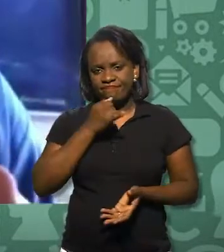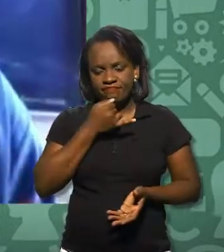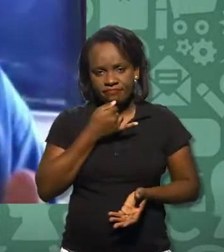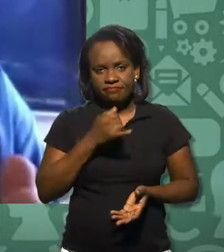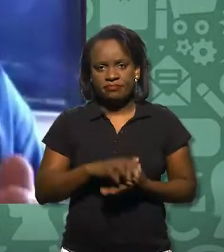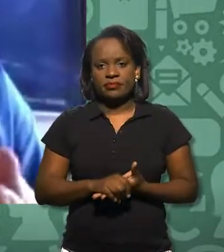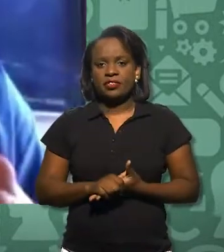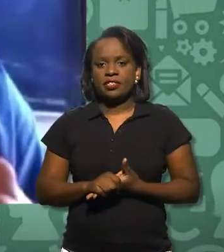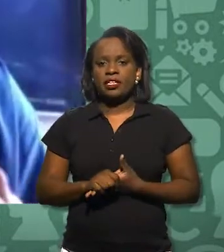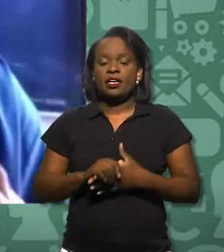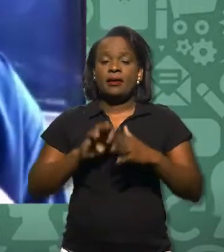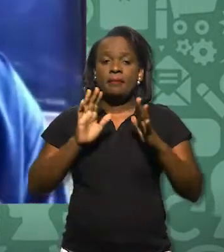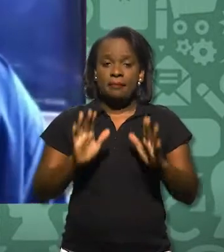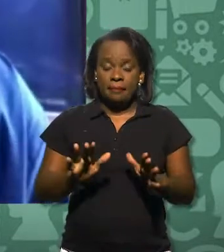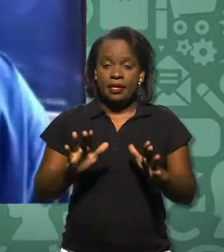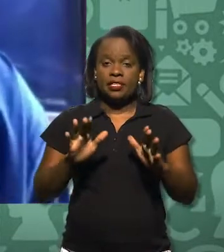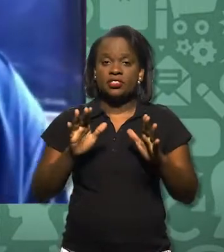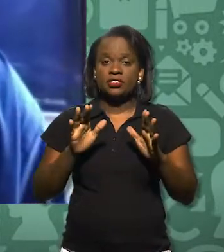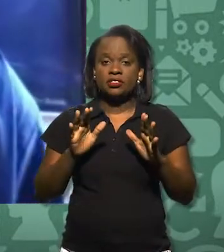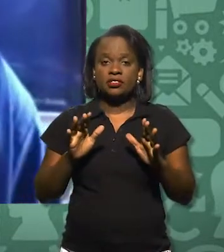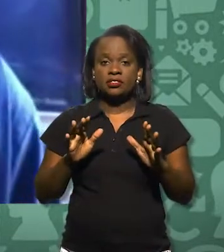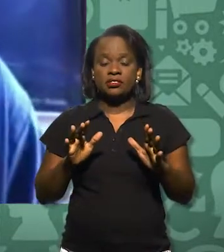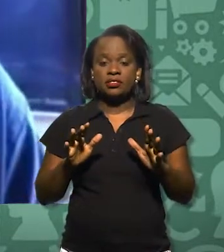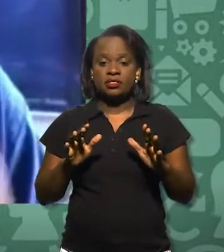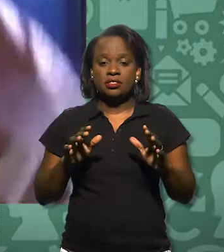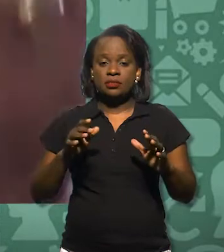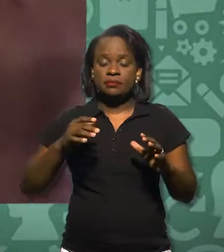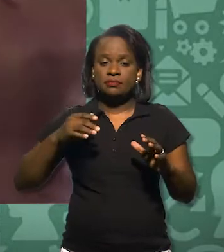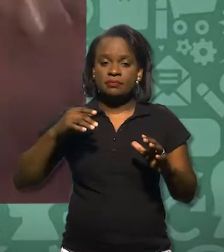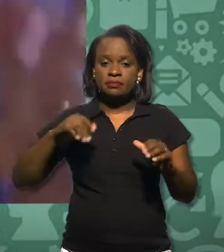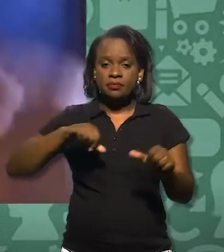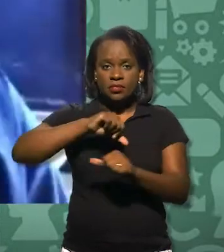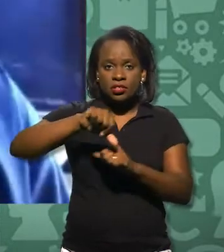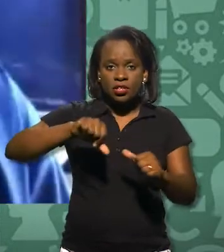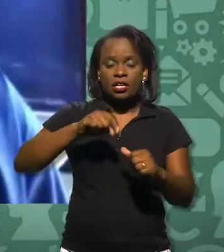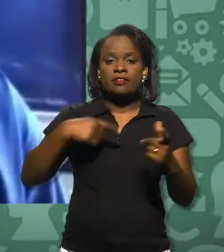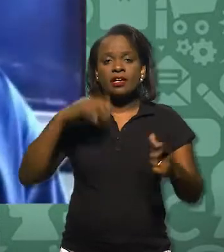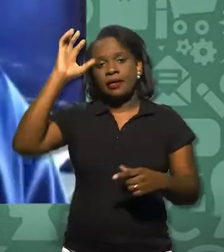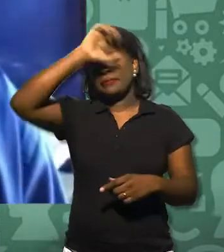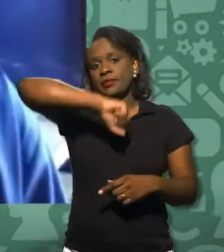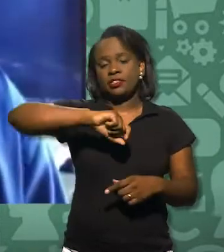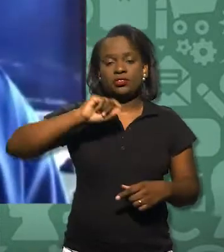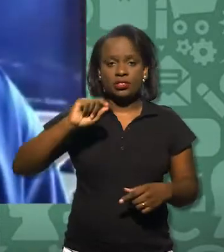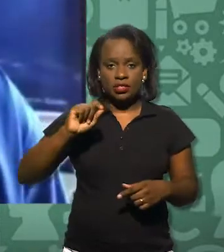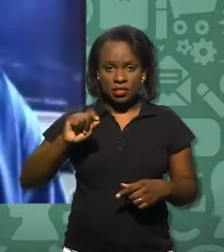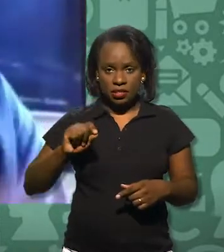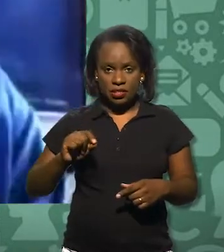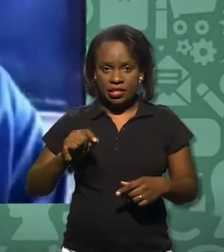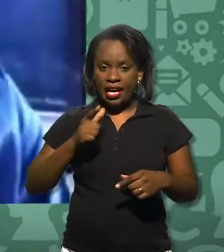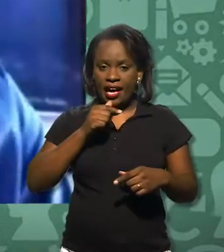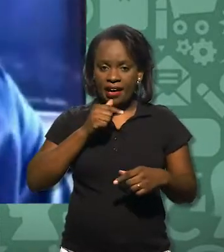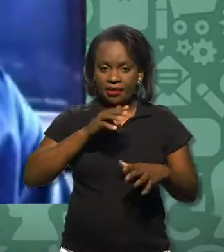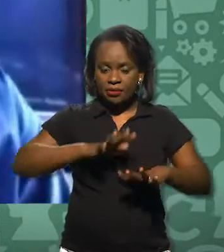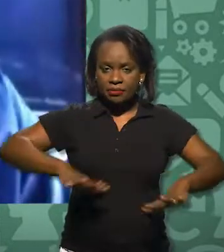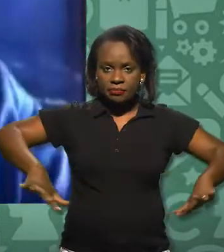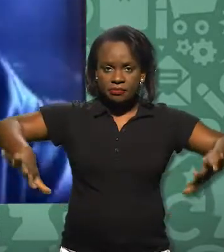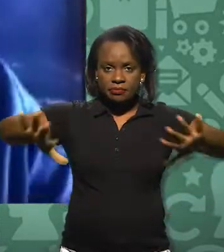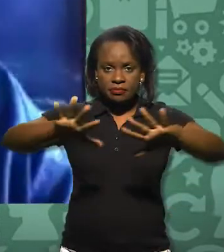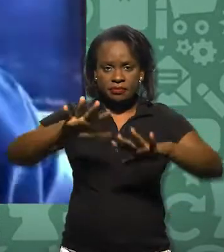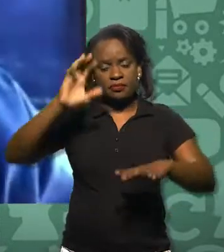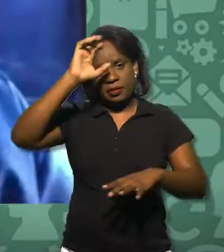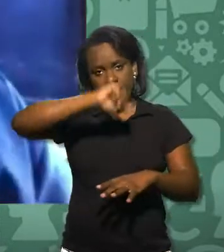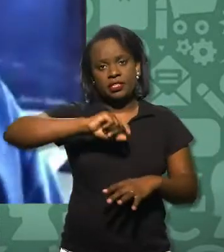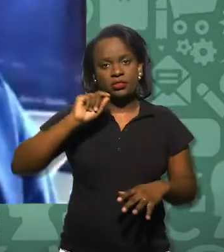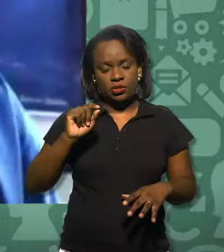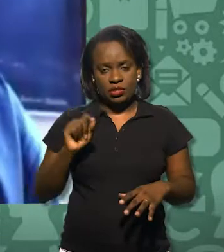muito triste isso. Perdemos em tudo, mas lá no fundo vai ficar uma lição. Algo nós vamos